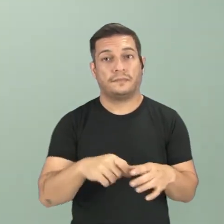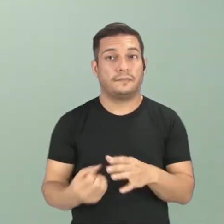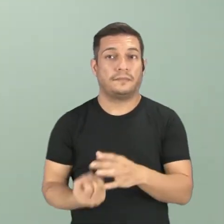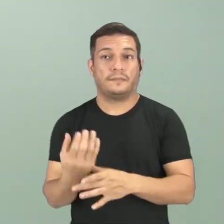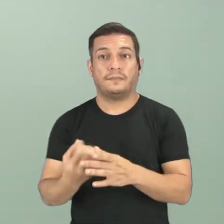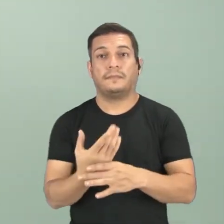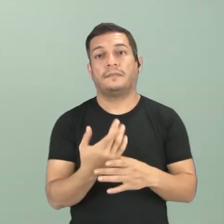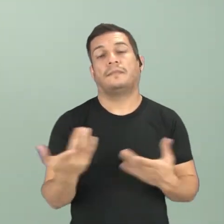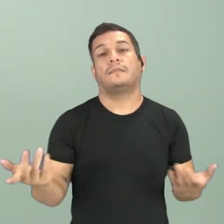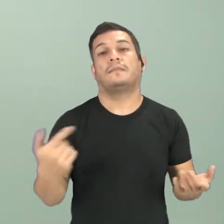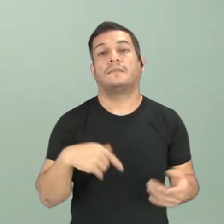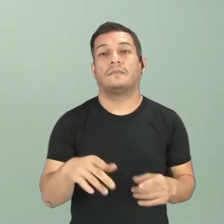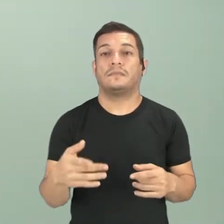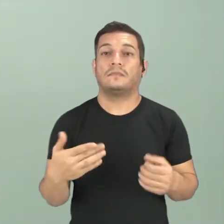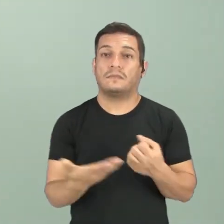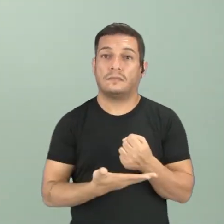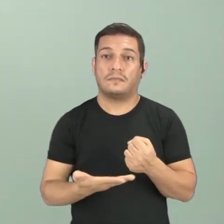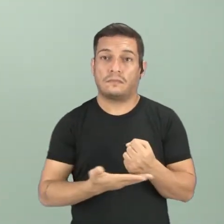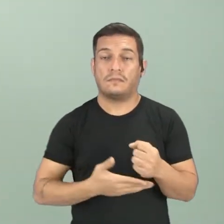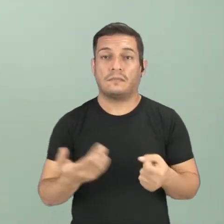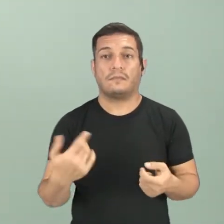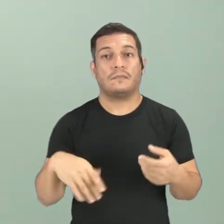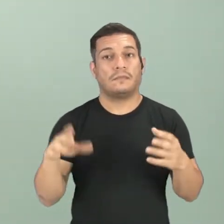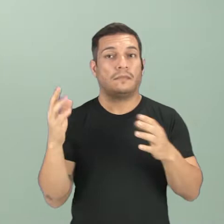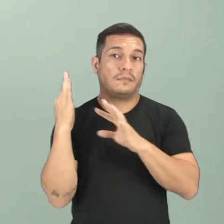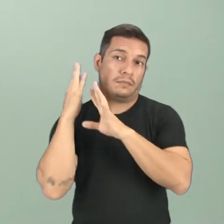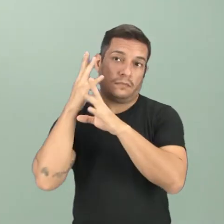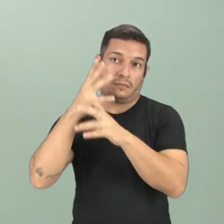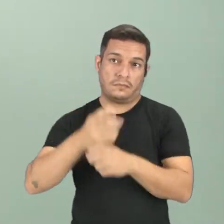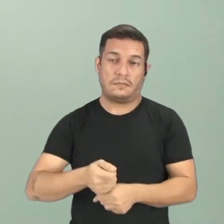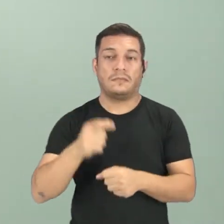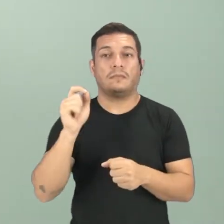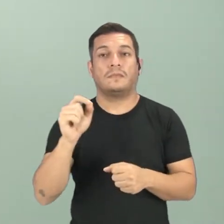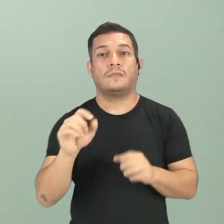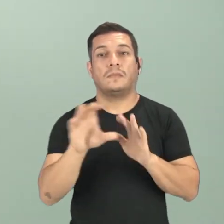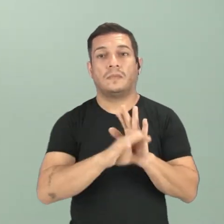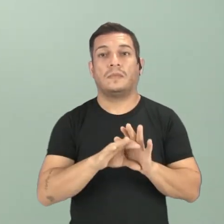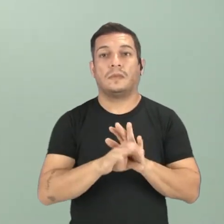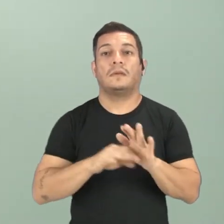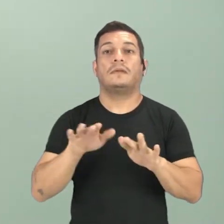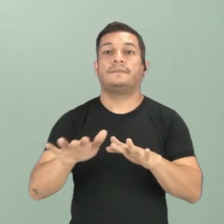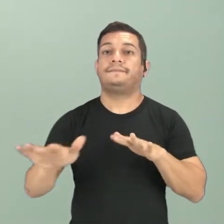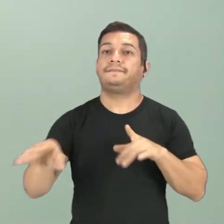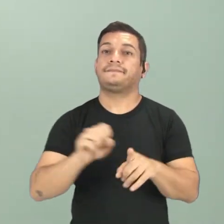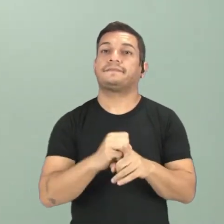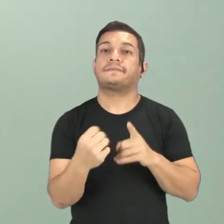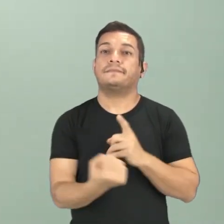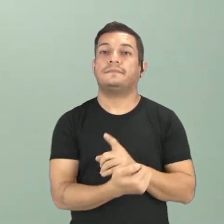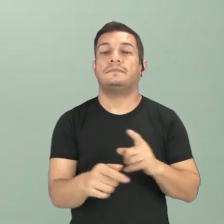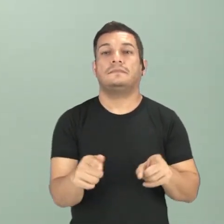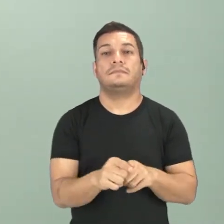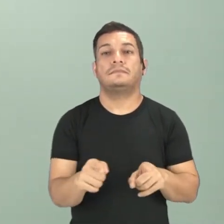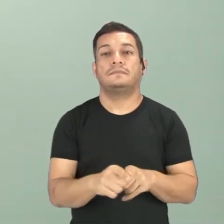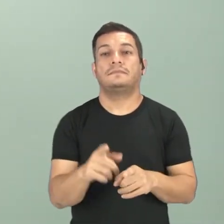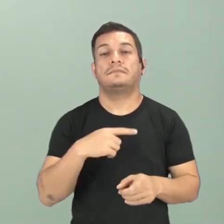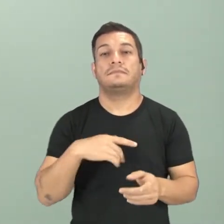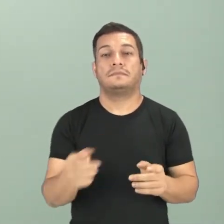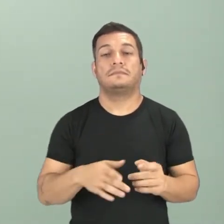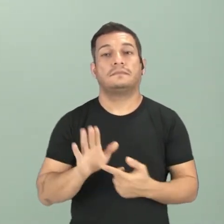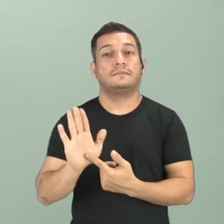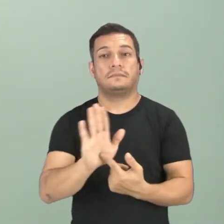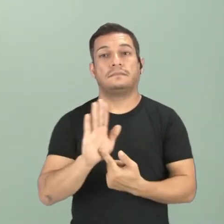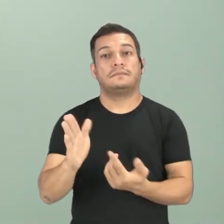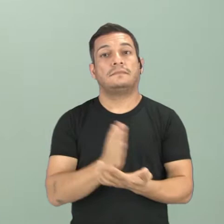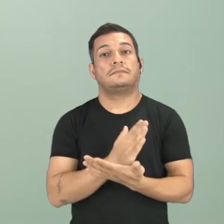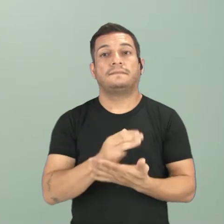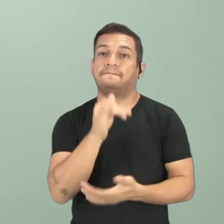sentido, levando em consideração essa retomada do conceito de movimento social e ainda citando